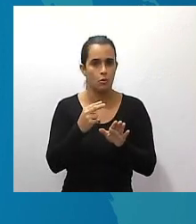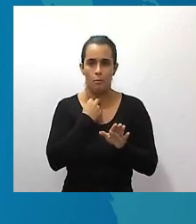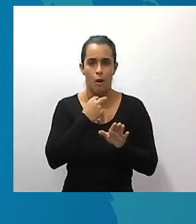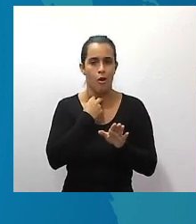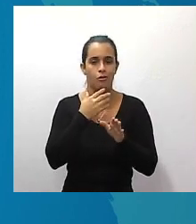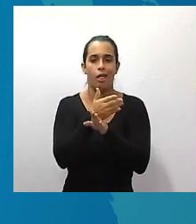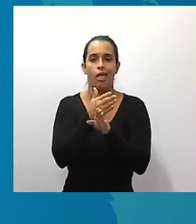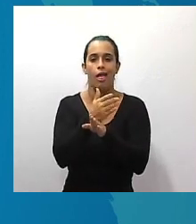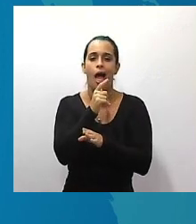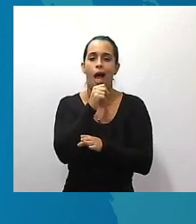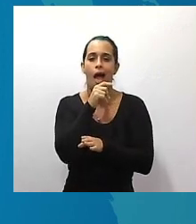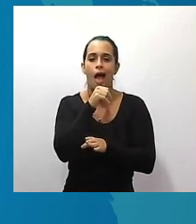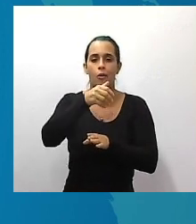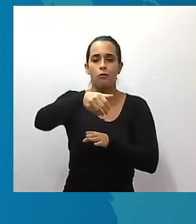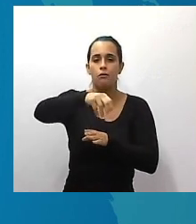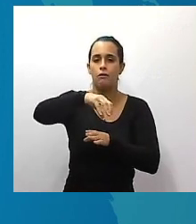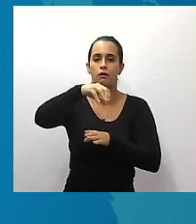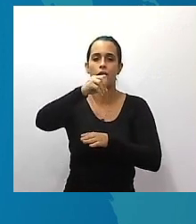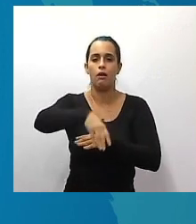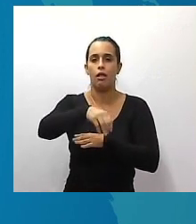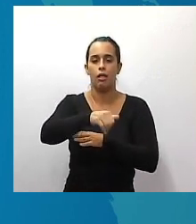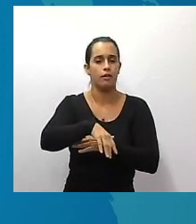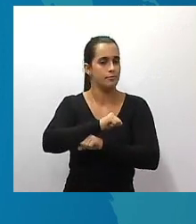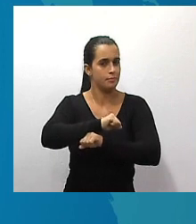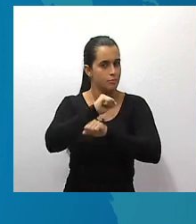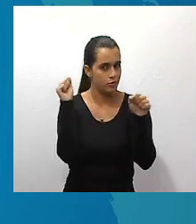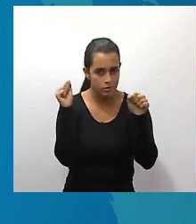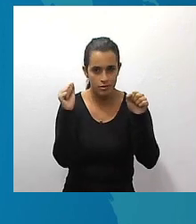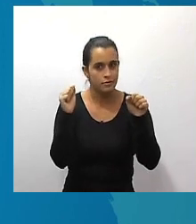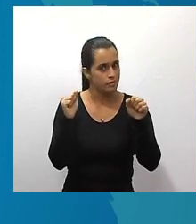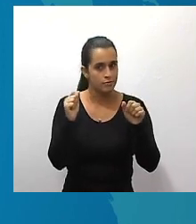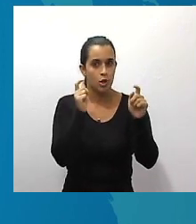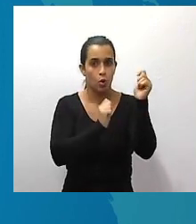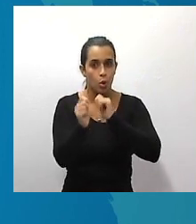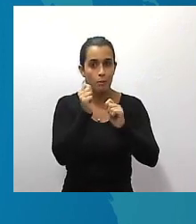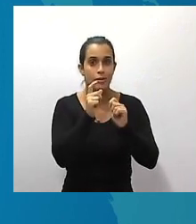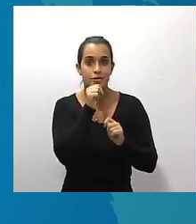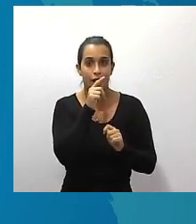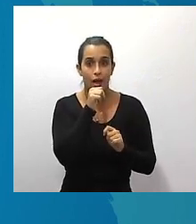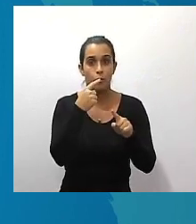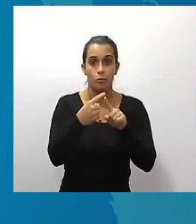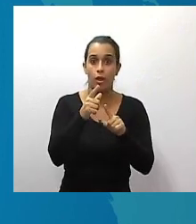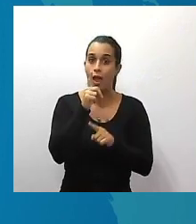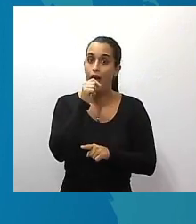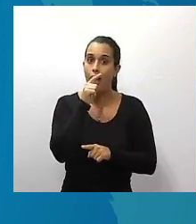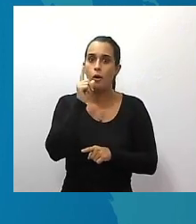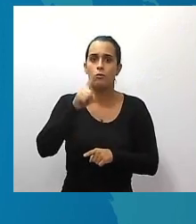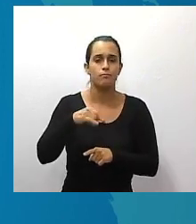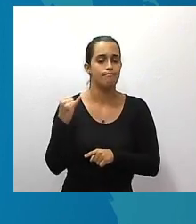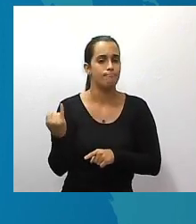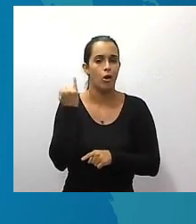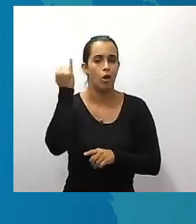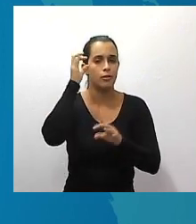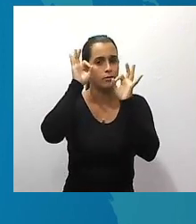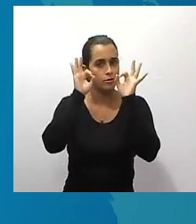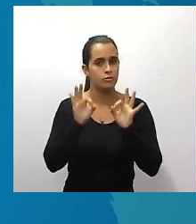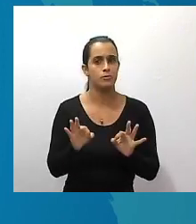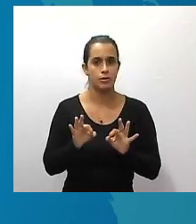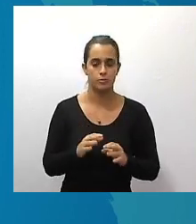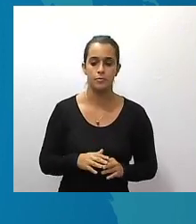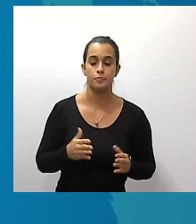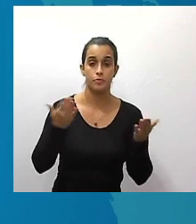fora a litragem. Então, quando eu guardava o capim, eu media por metros quadrados e, claro, no caso do líquido,